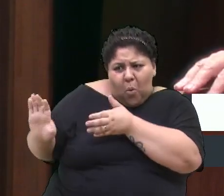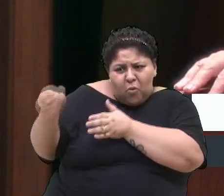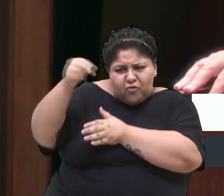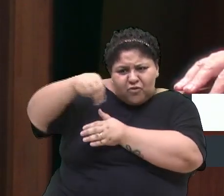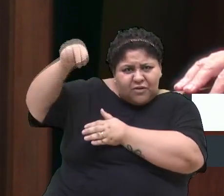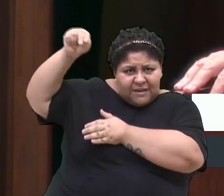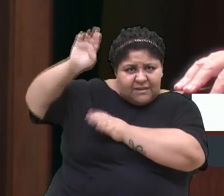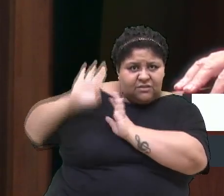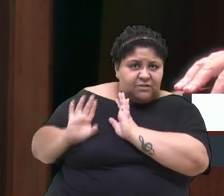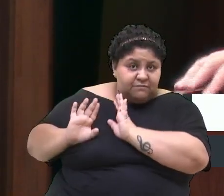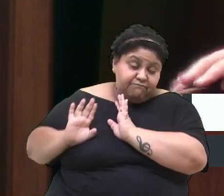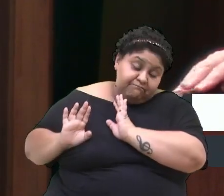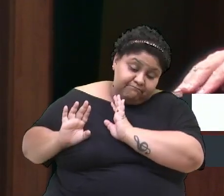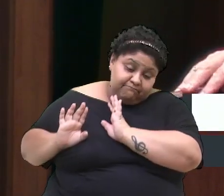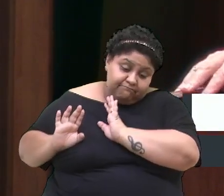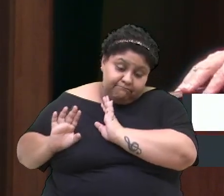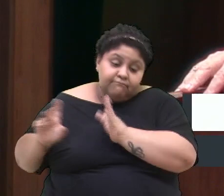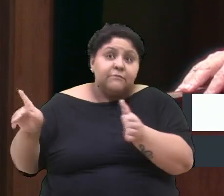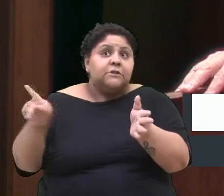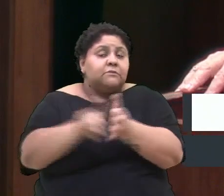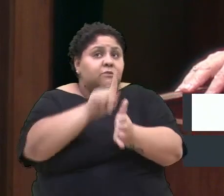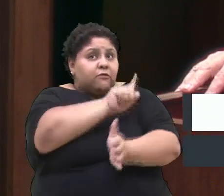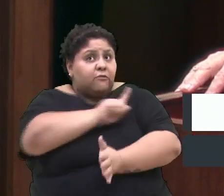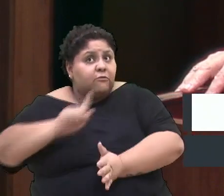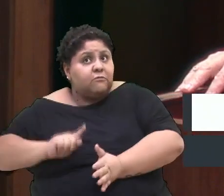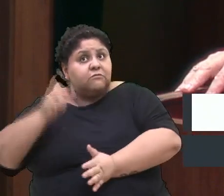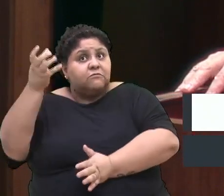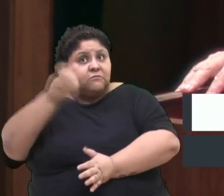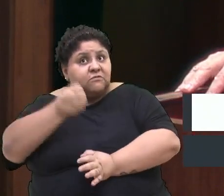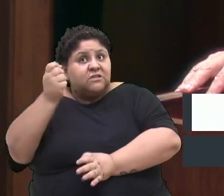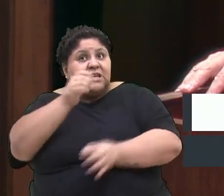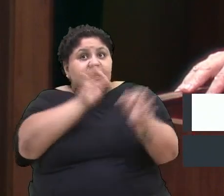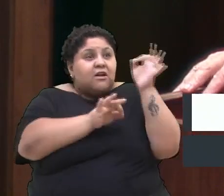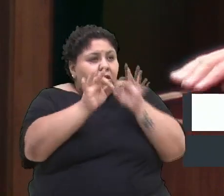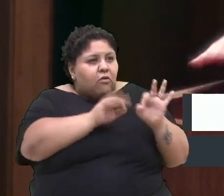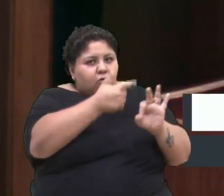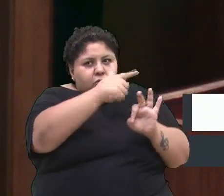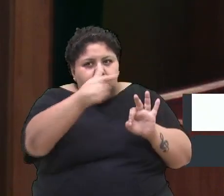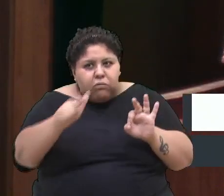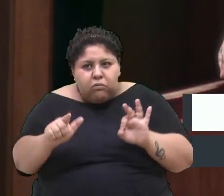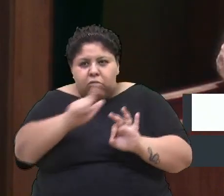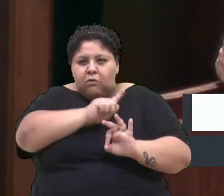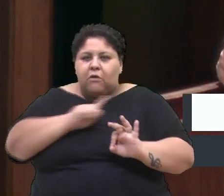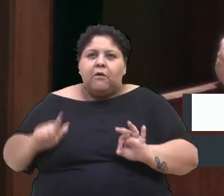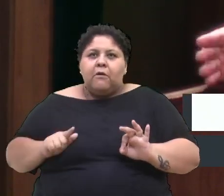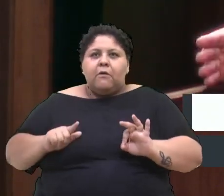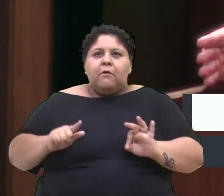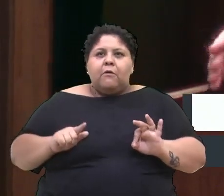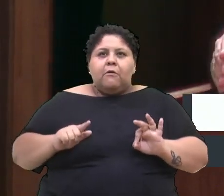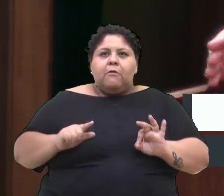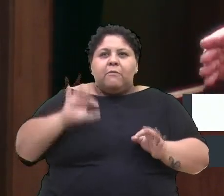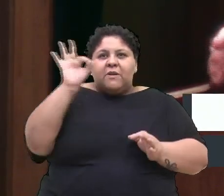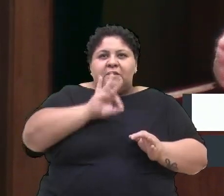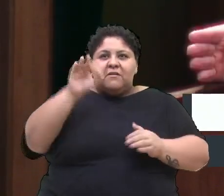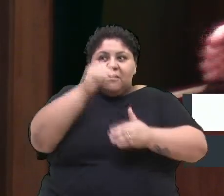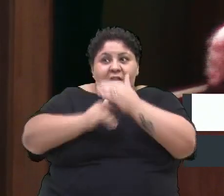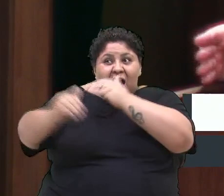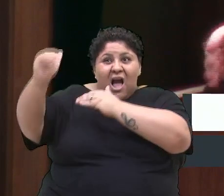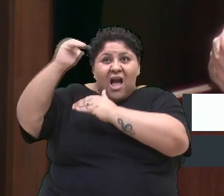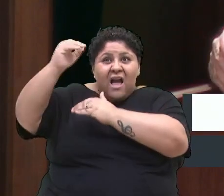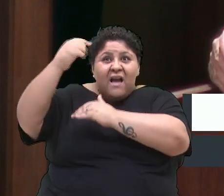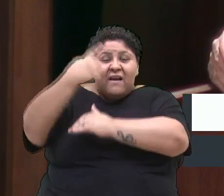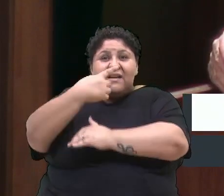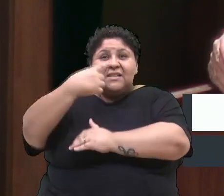Nordeste. É o próprio governador Eduardo Leite que está articulando com os outros governadores para que essa alíquota aumente de 17,17